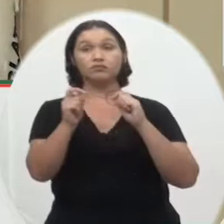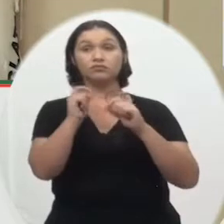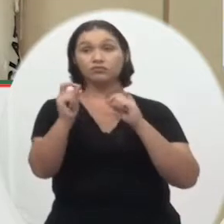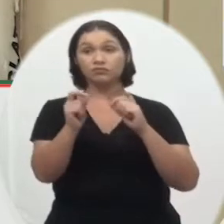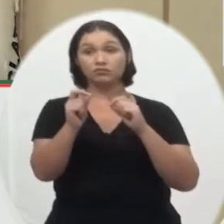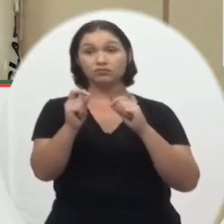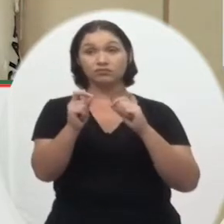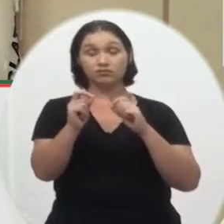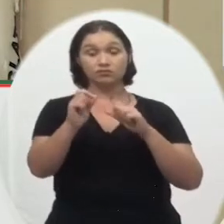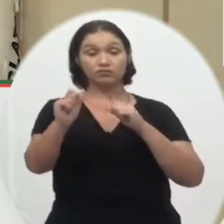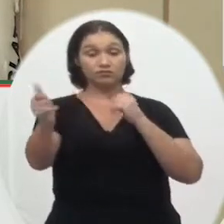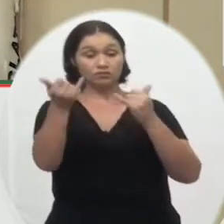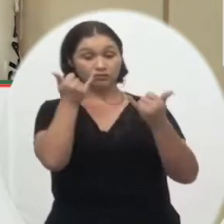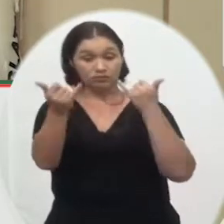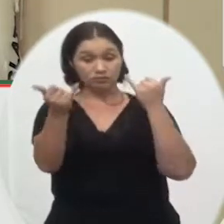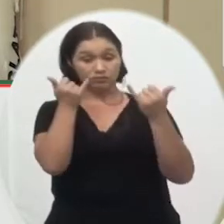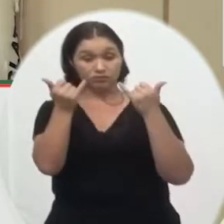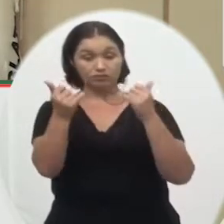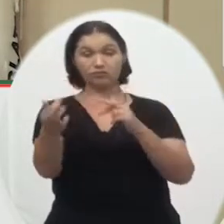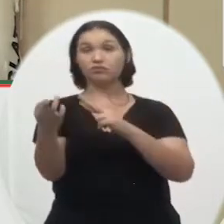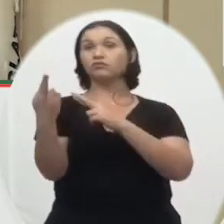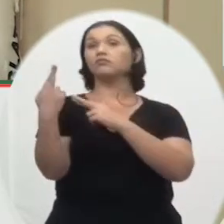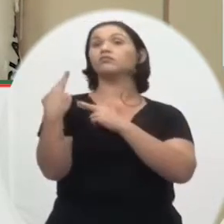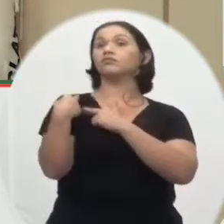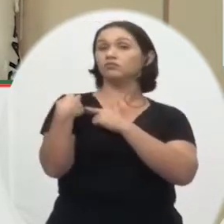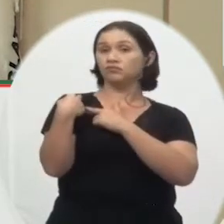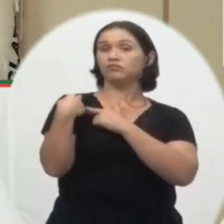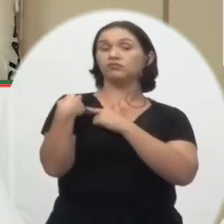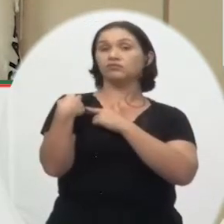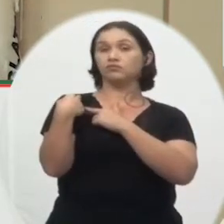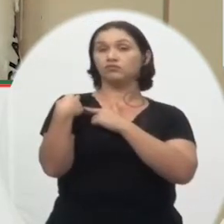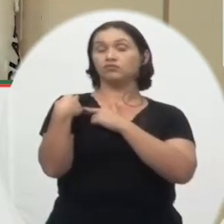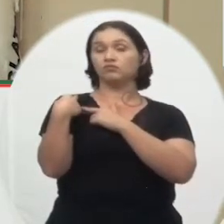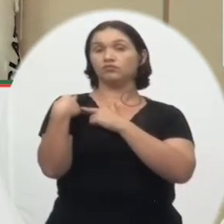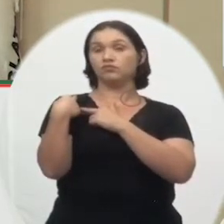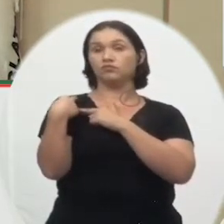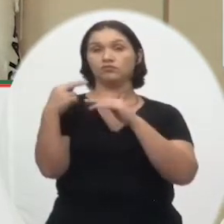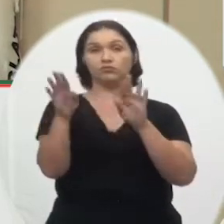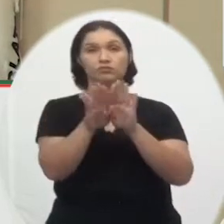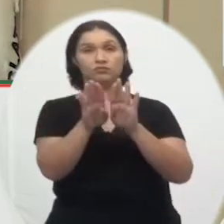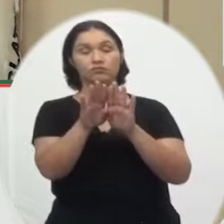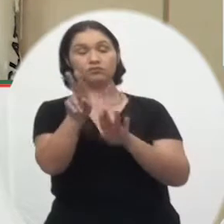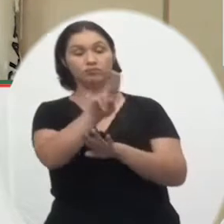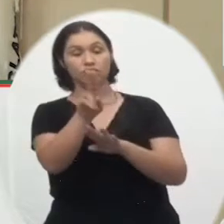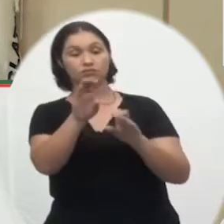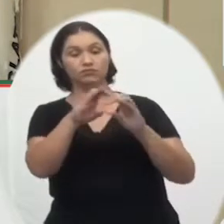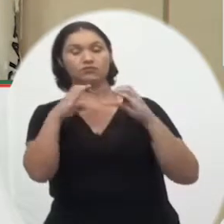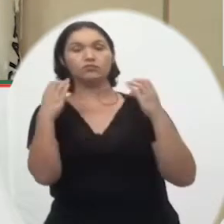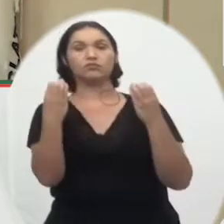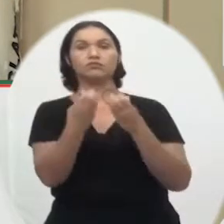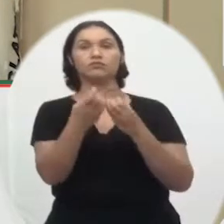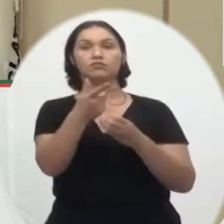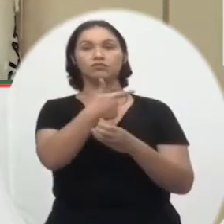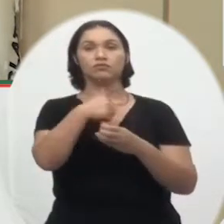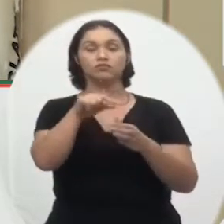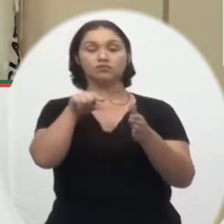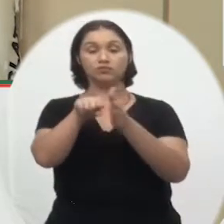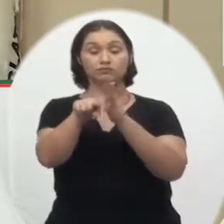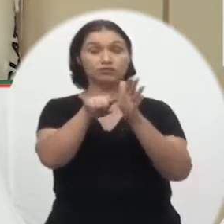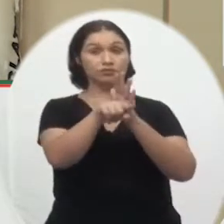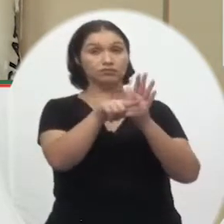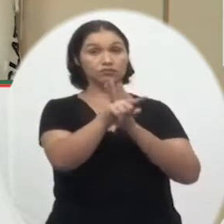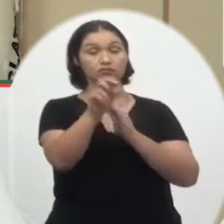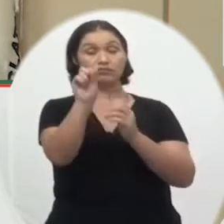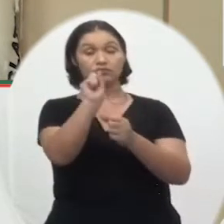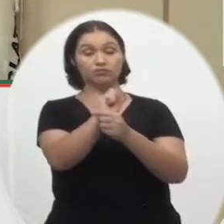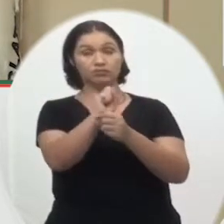muita responsabilidade, acima de tudo, com o nome da nossa comunidade. Então, a gente fez os questionamentos,